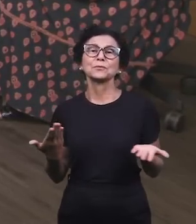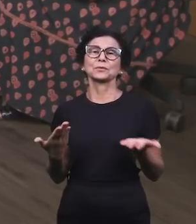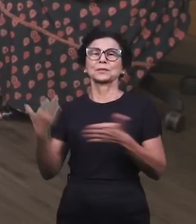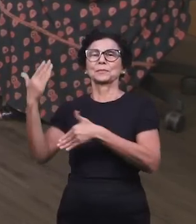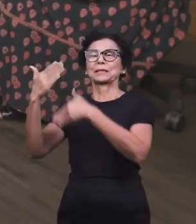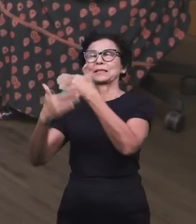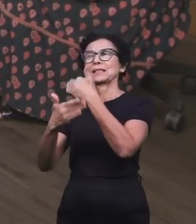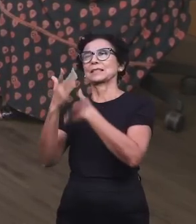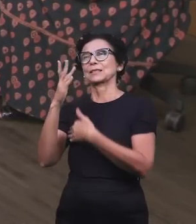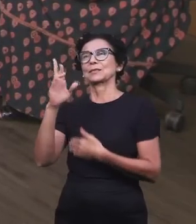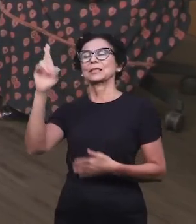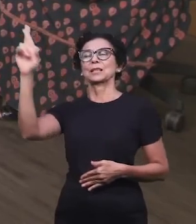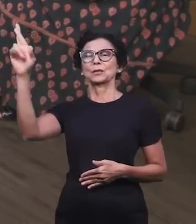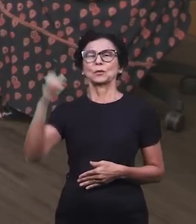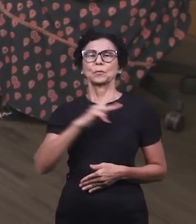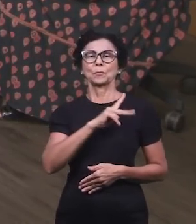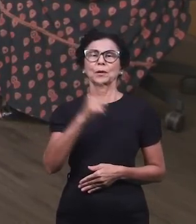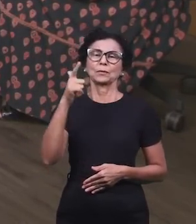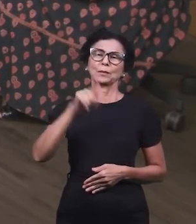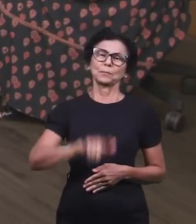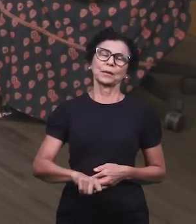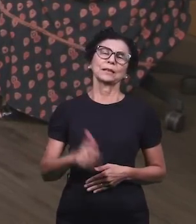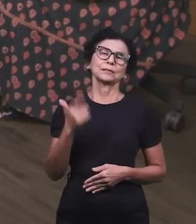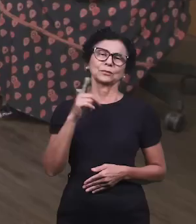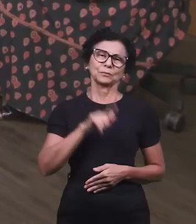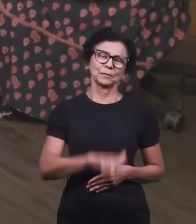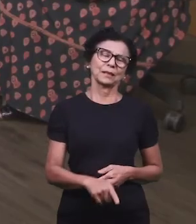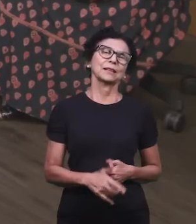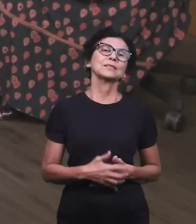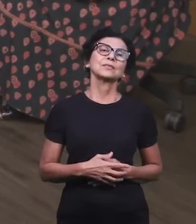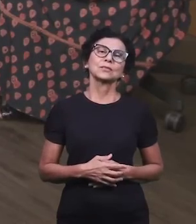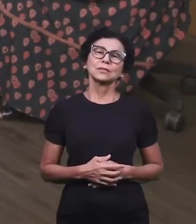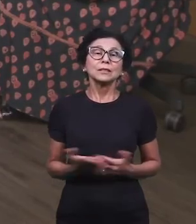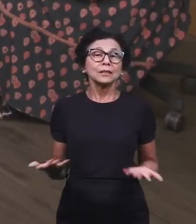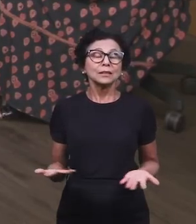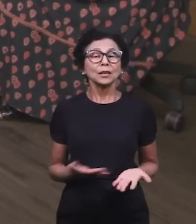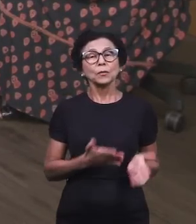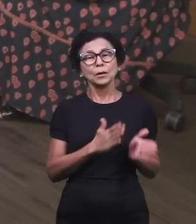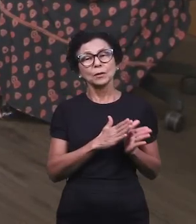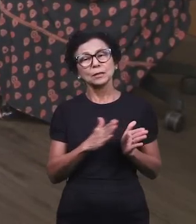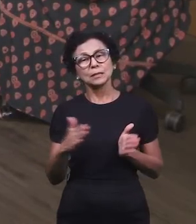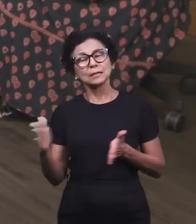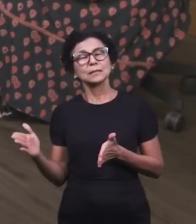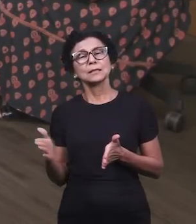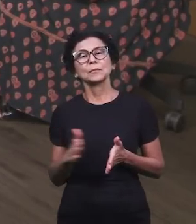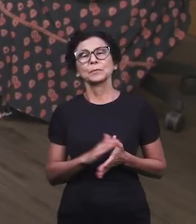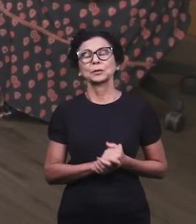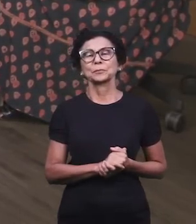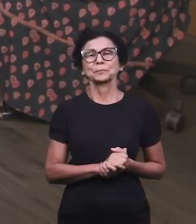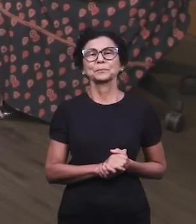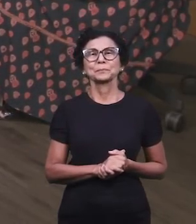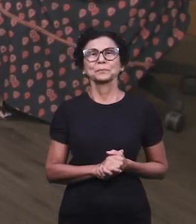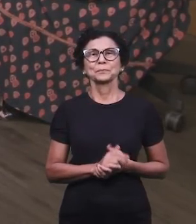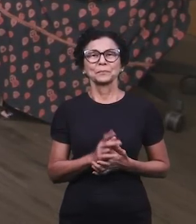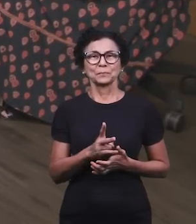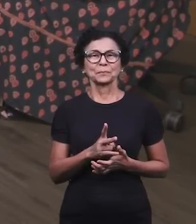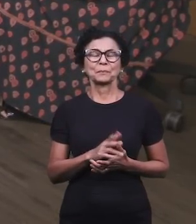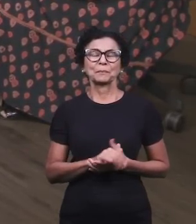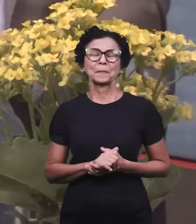É algo contínuo na vida do crente, na vida do jovem. Exatamente. Essa é uma experiência também. E é